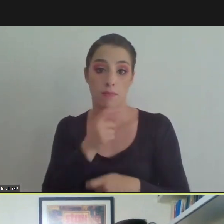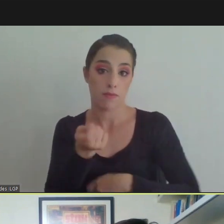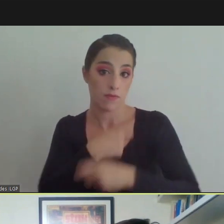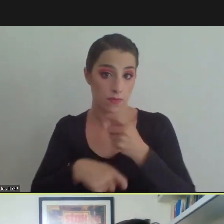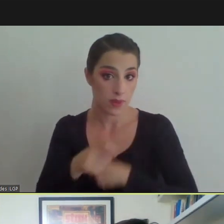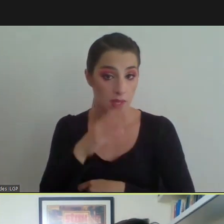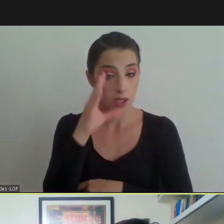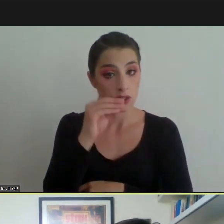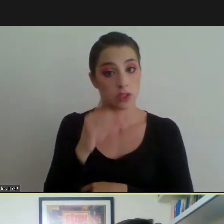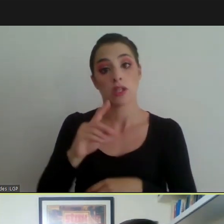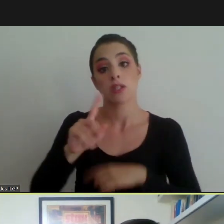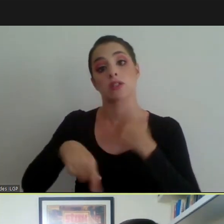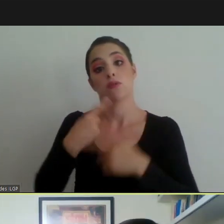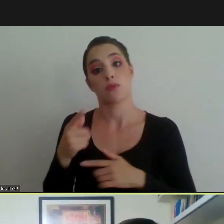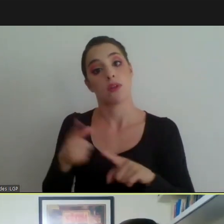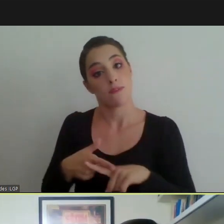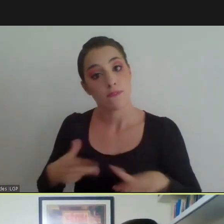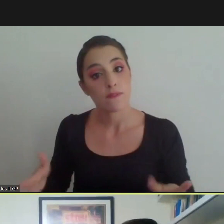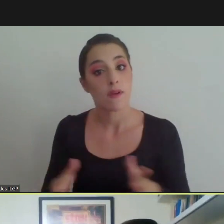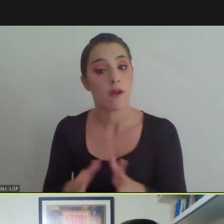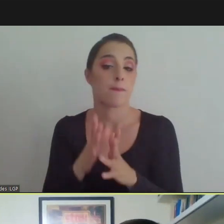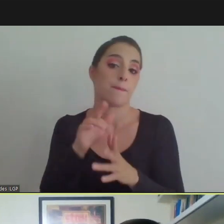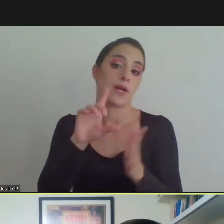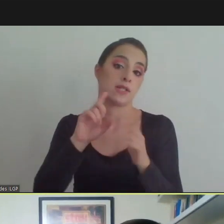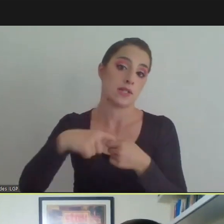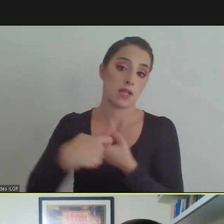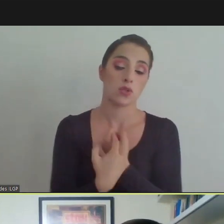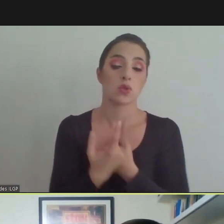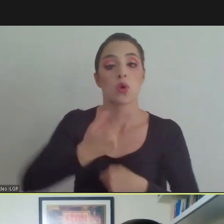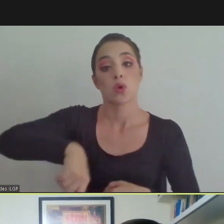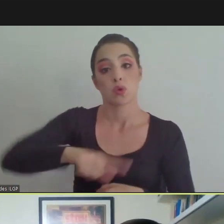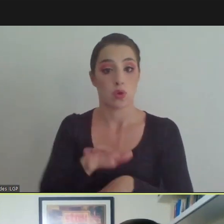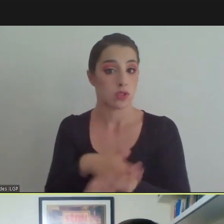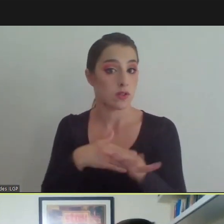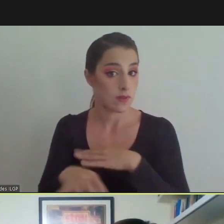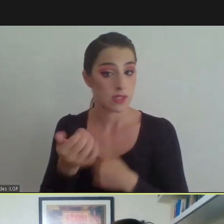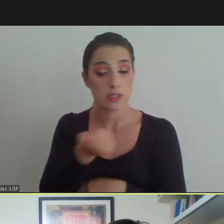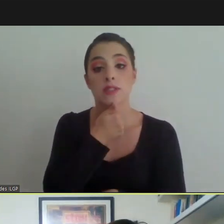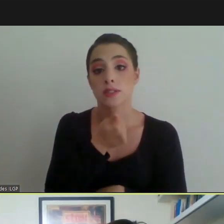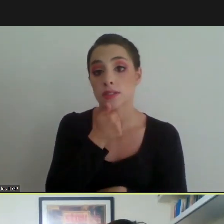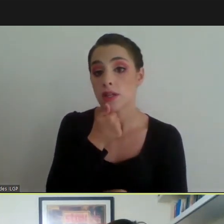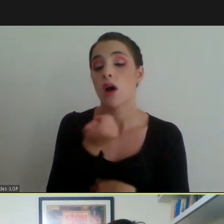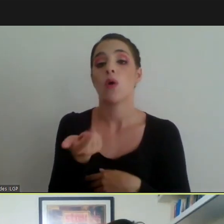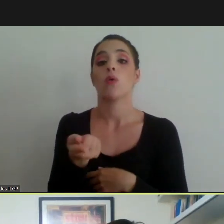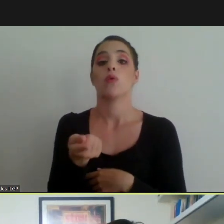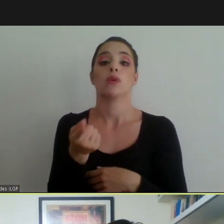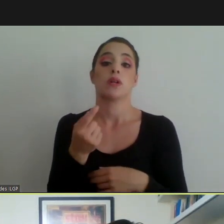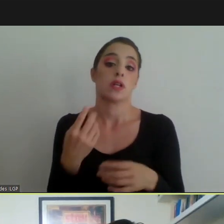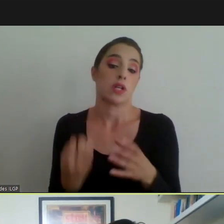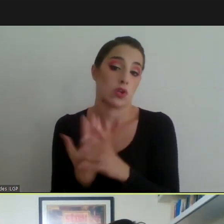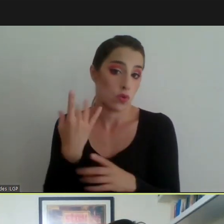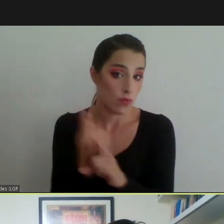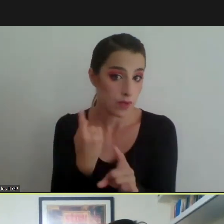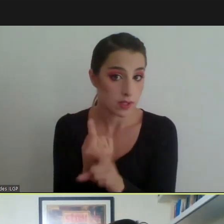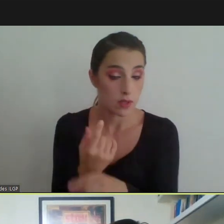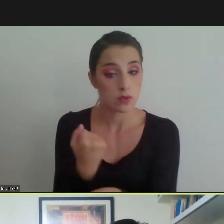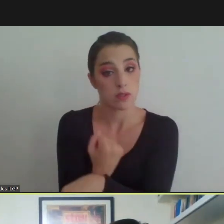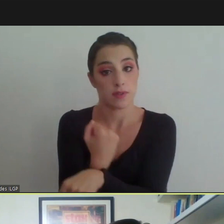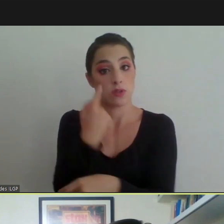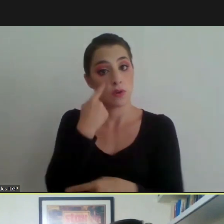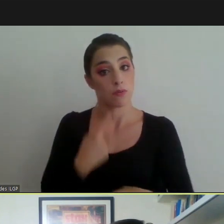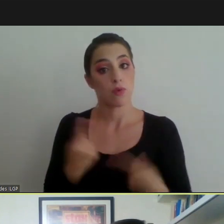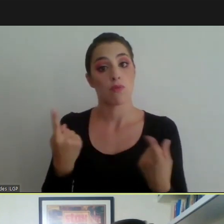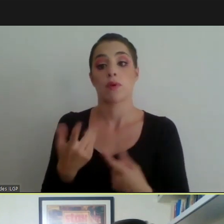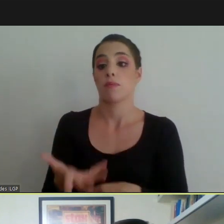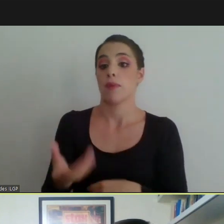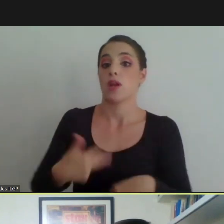ou para potenciais parceiros. A gente mobiliza tomadores de decisão para a incorporação de inovações no serviço público, para buscar aprender